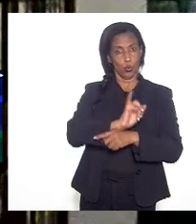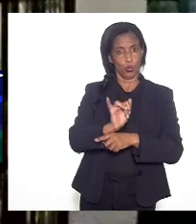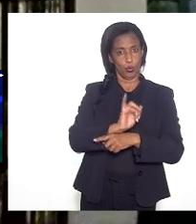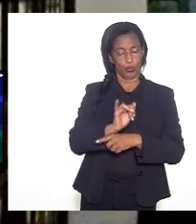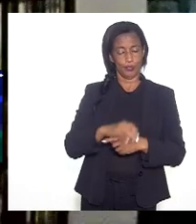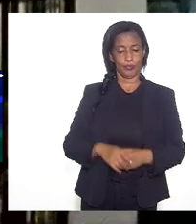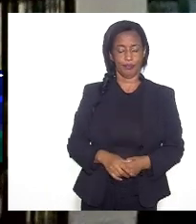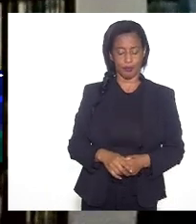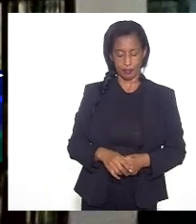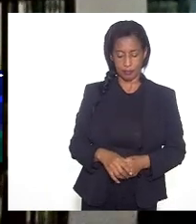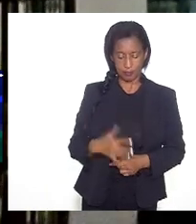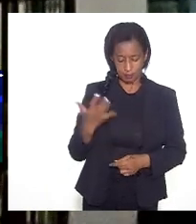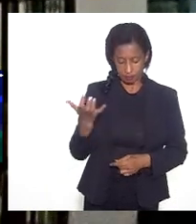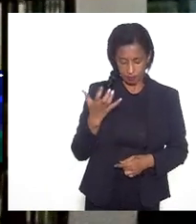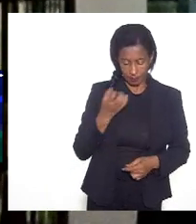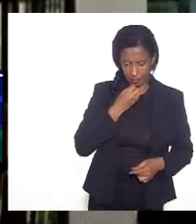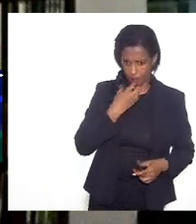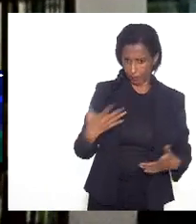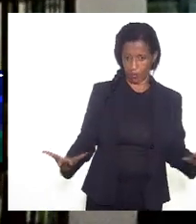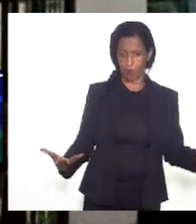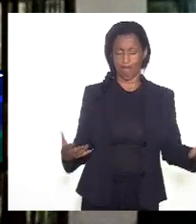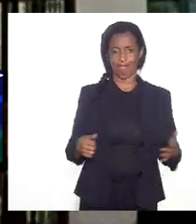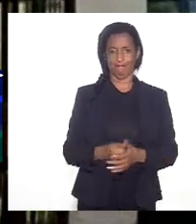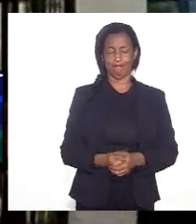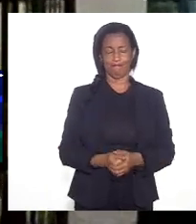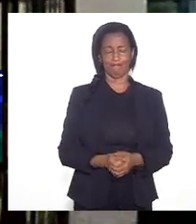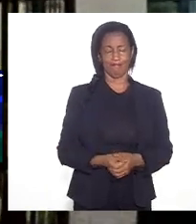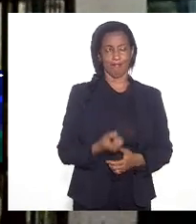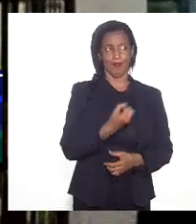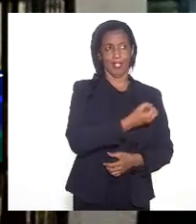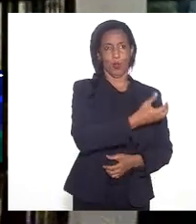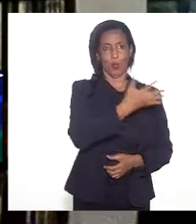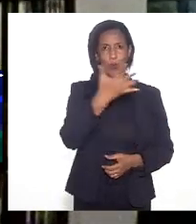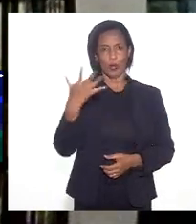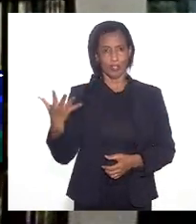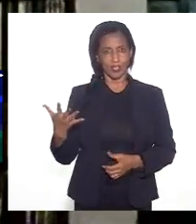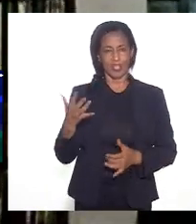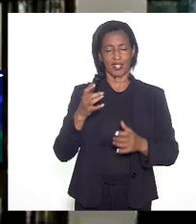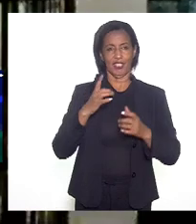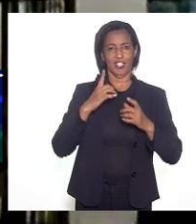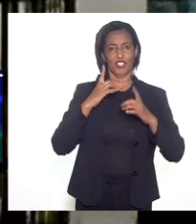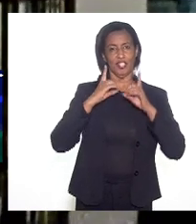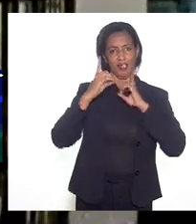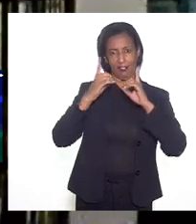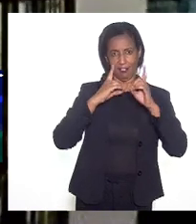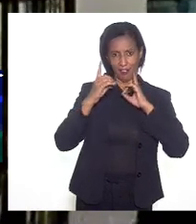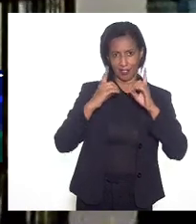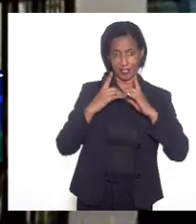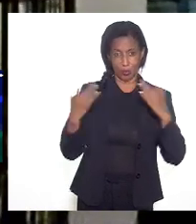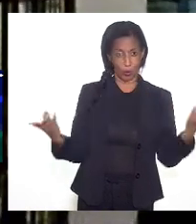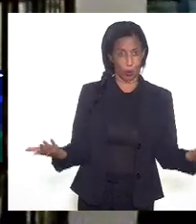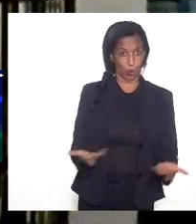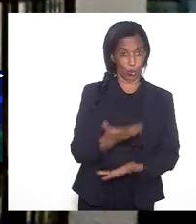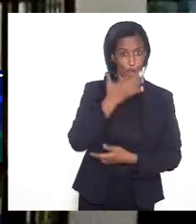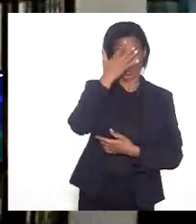dizer o seguinte. Bom, pela quantidade de declarações de pessoas